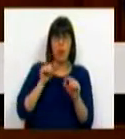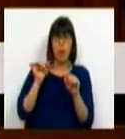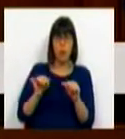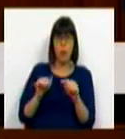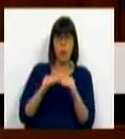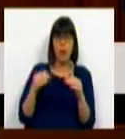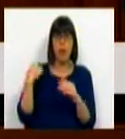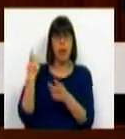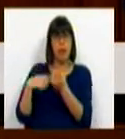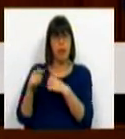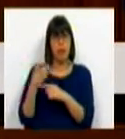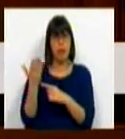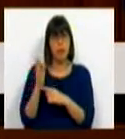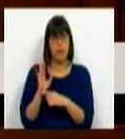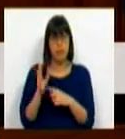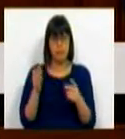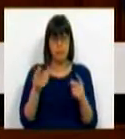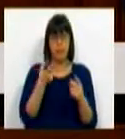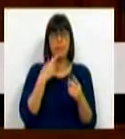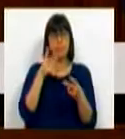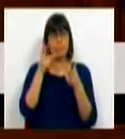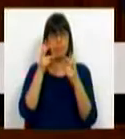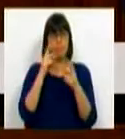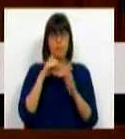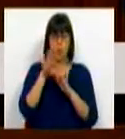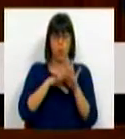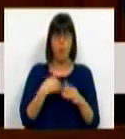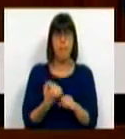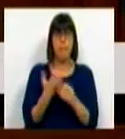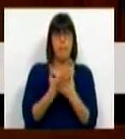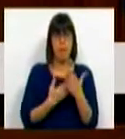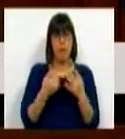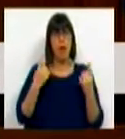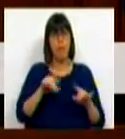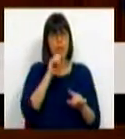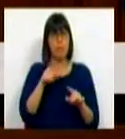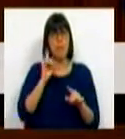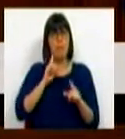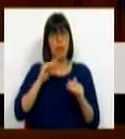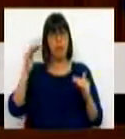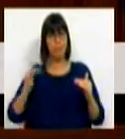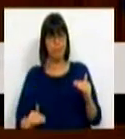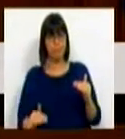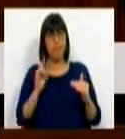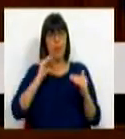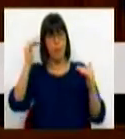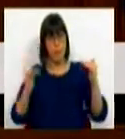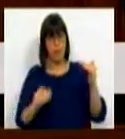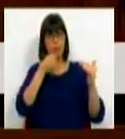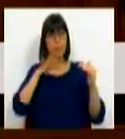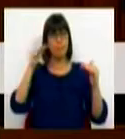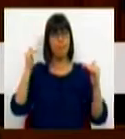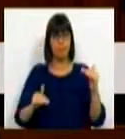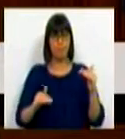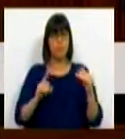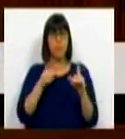nomeadamente a nível imobiliário, se percepcionar que face às condições de mercado havia uma potencial desvalorização. E